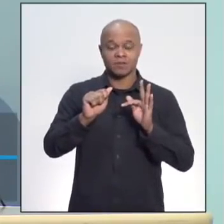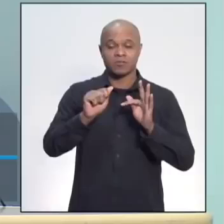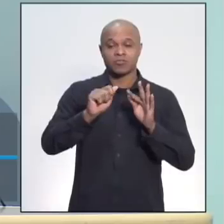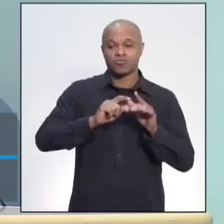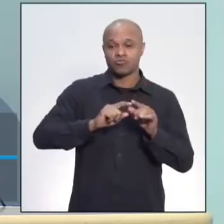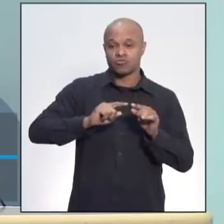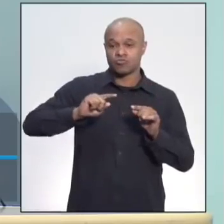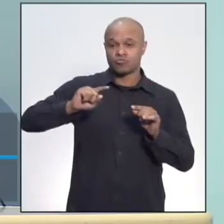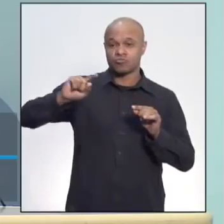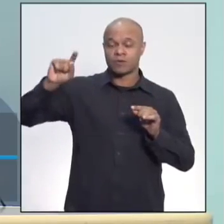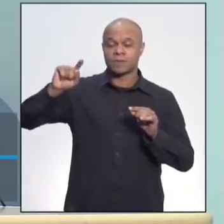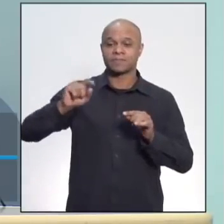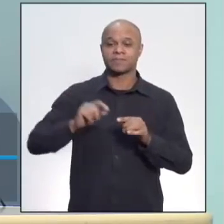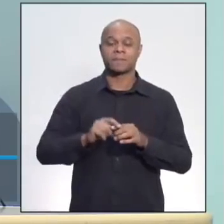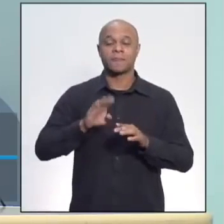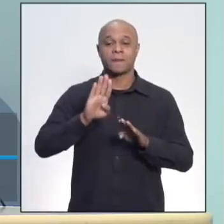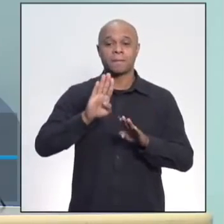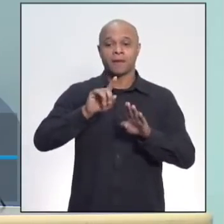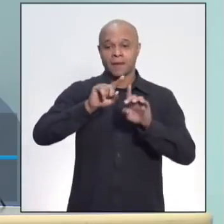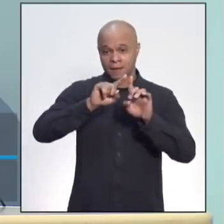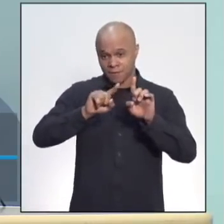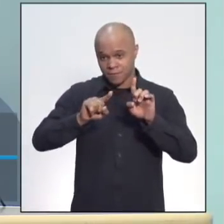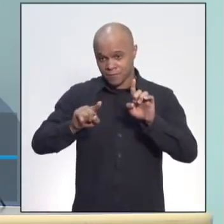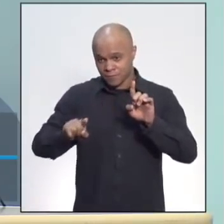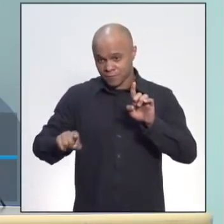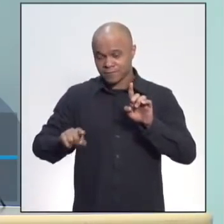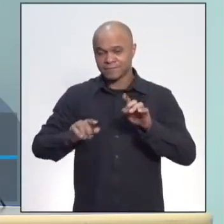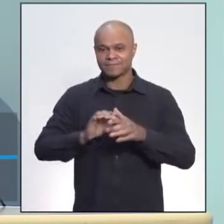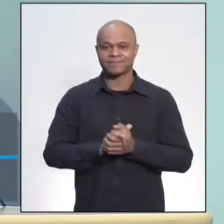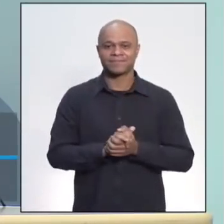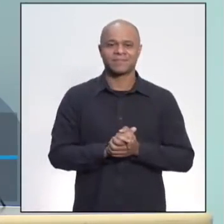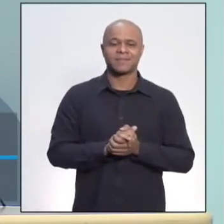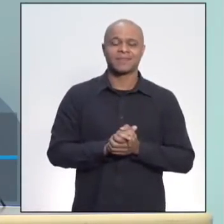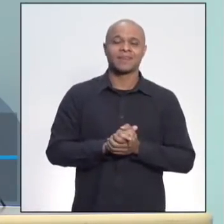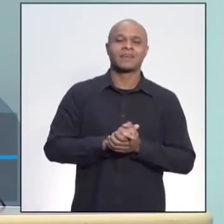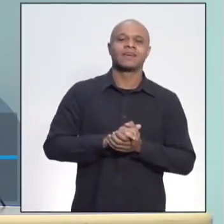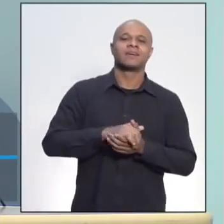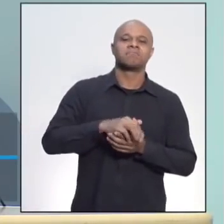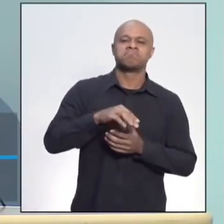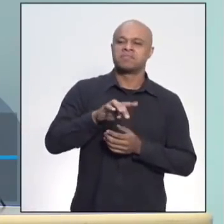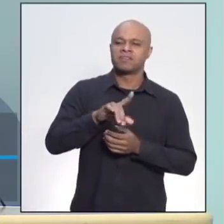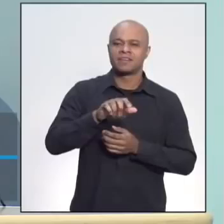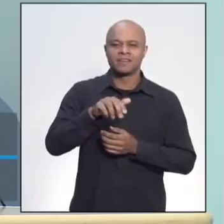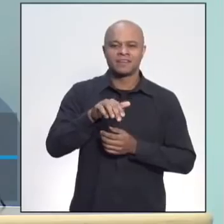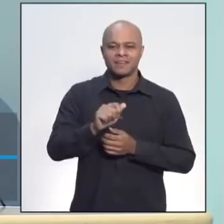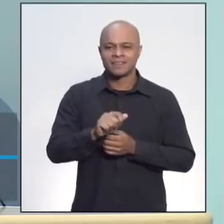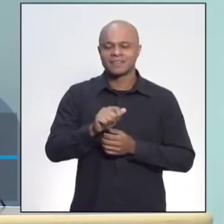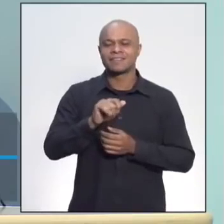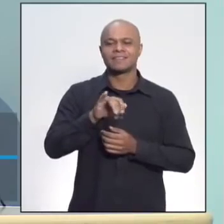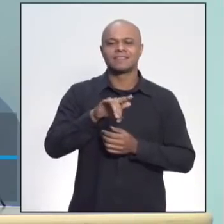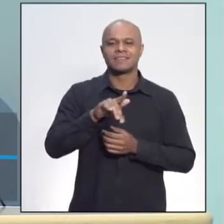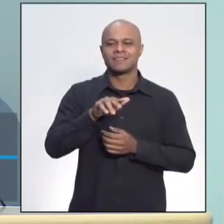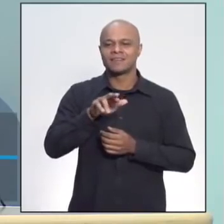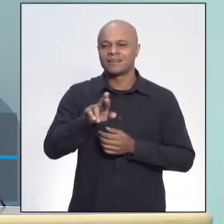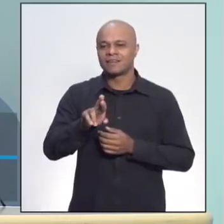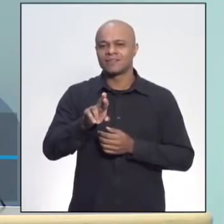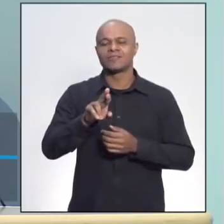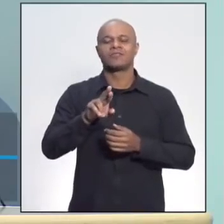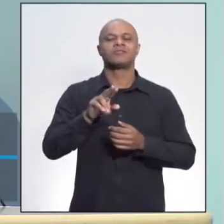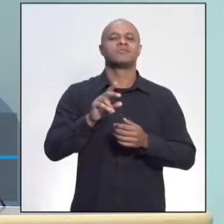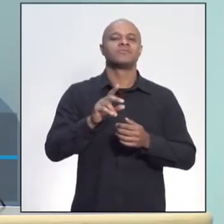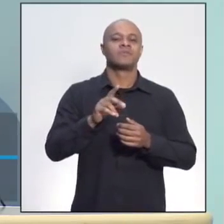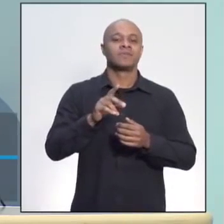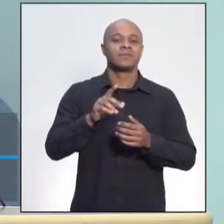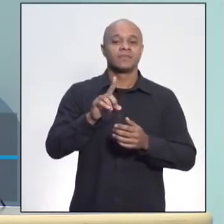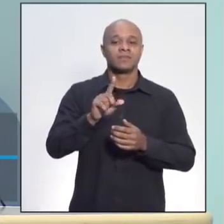e a letra B é uma função decrescente. Por exemplo, o João Vitor, a Milena, o Igor, a Nicole. Agora, a